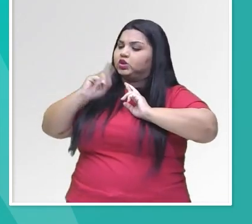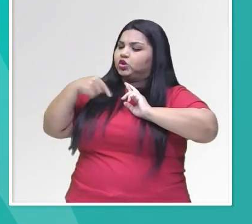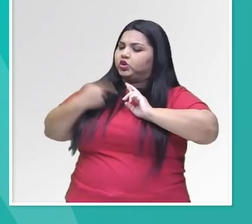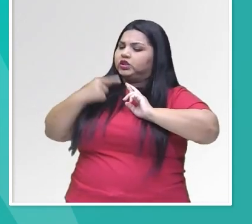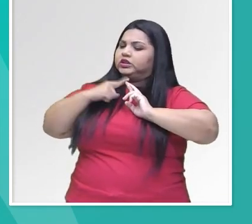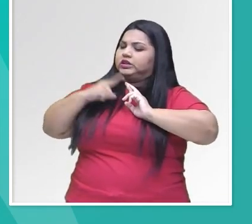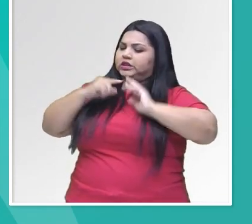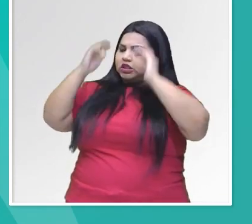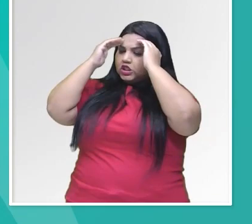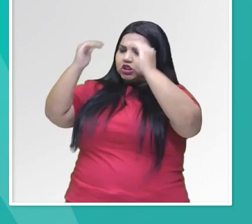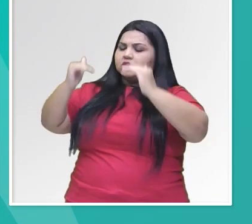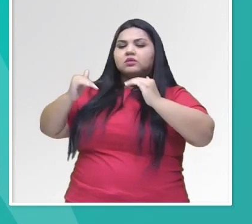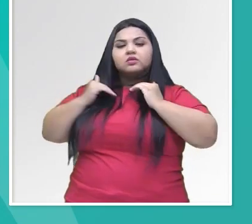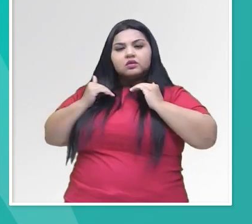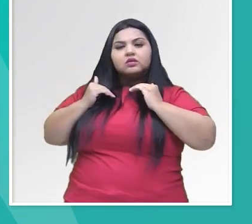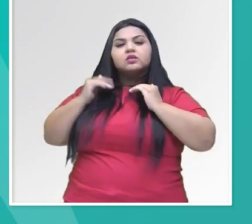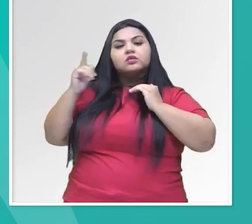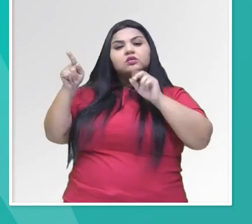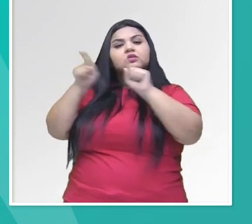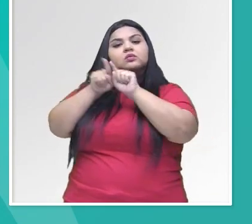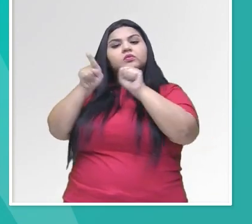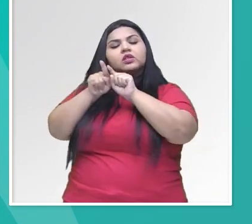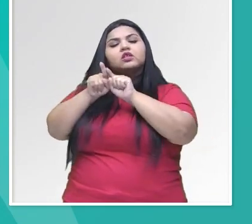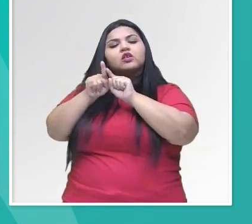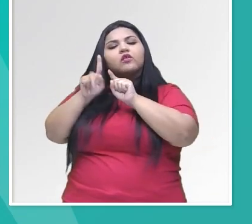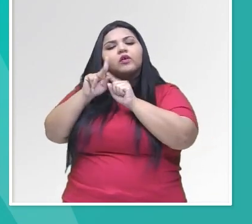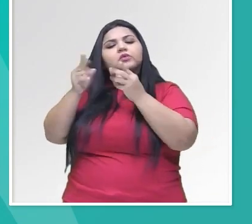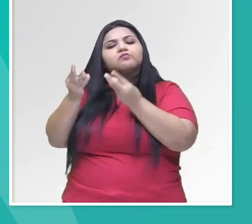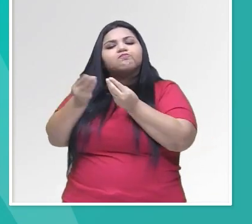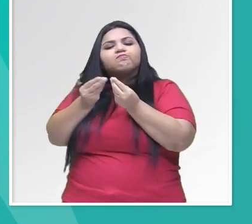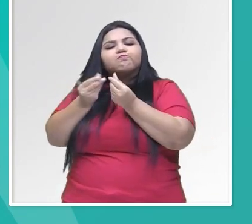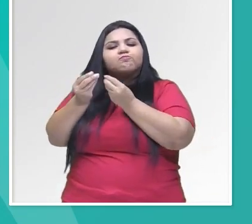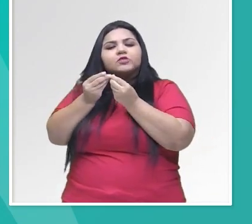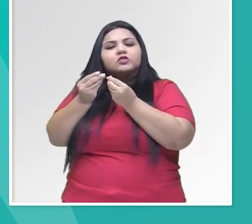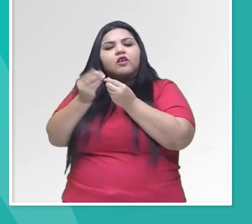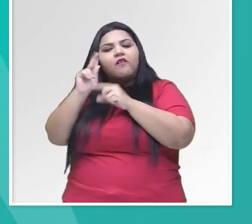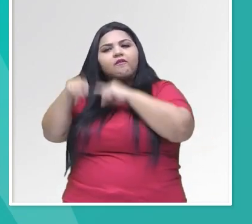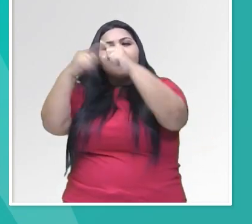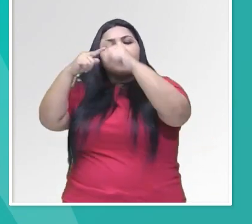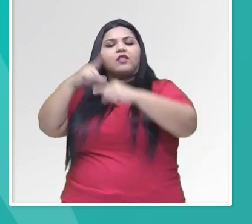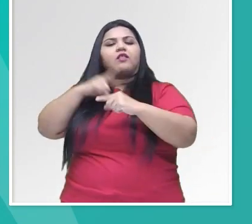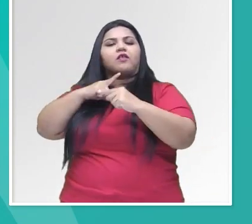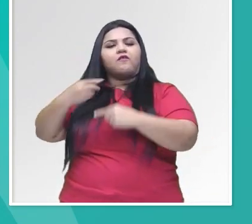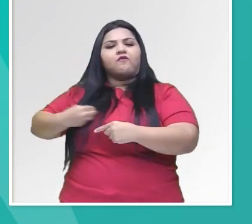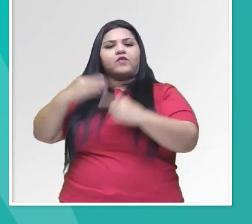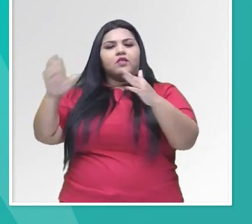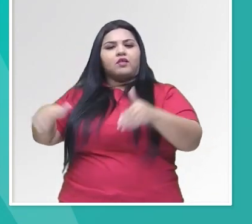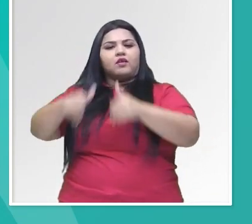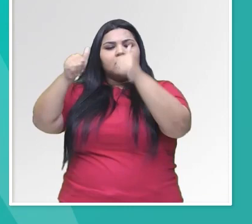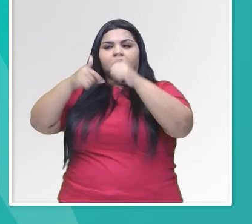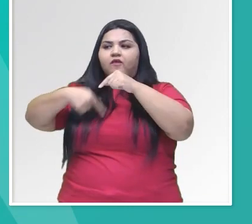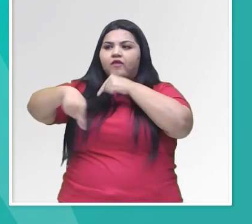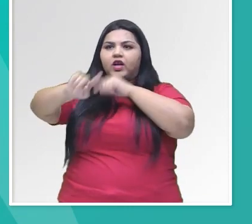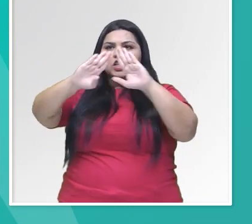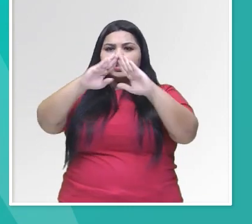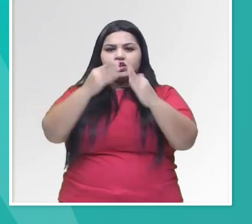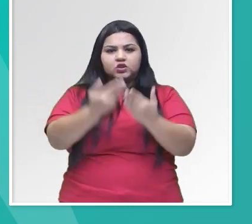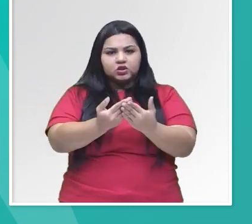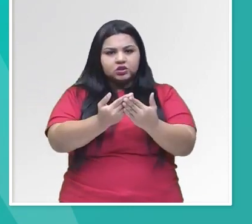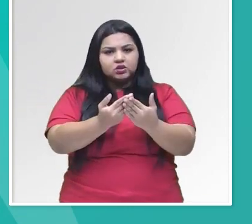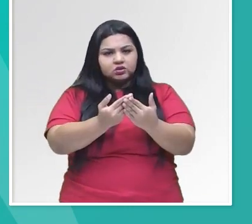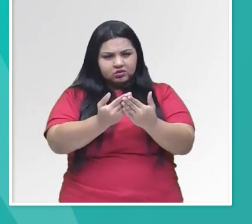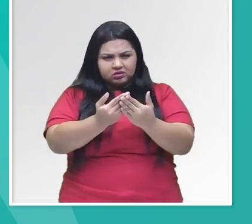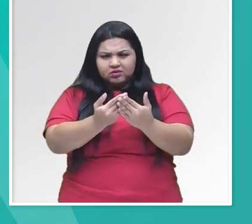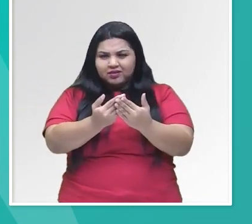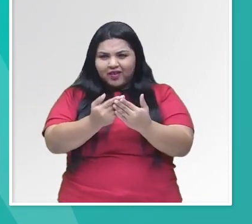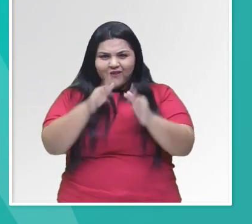o respeito por nós, nós vamos nos aprimorar para termos uma vida melhor. Vamos para a escola, a nossa família não nos manda